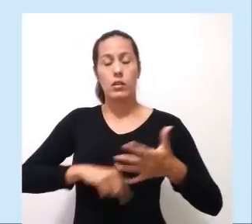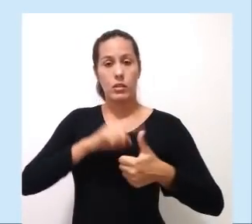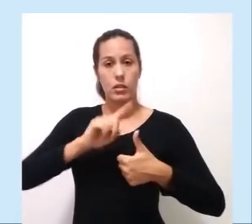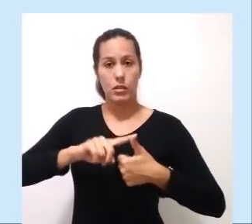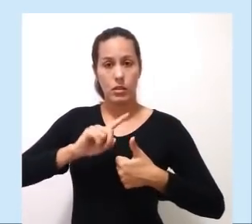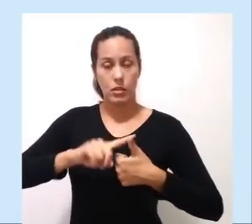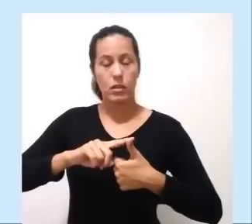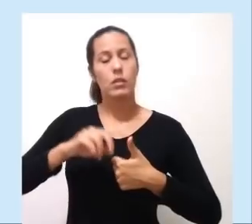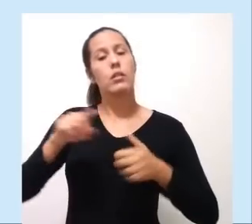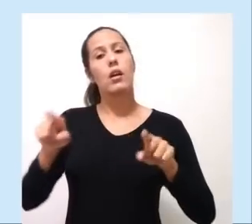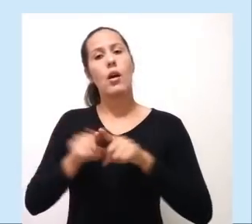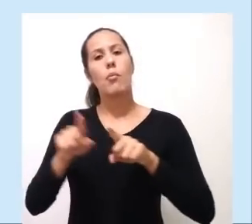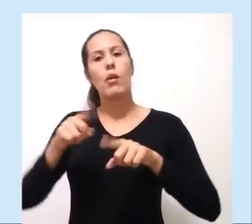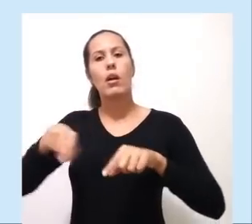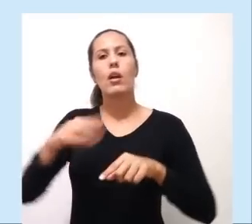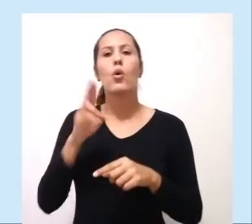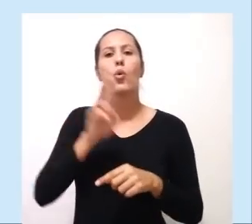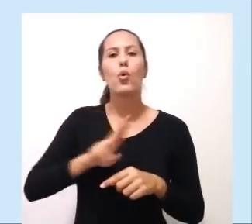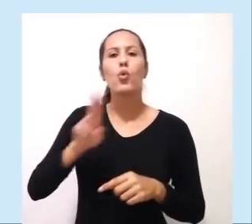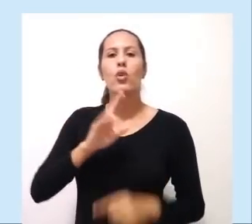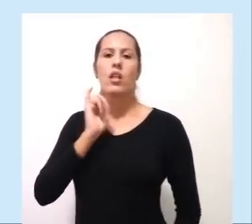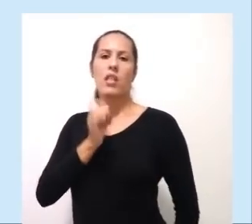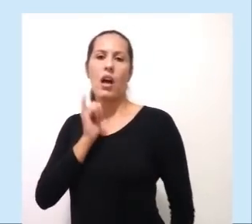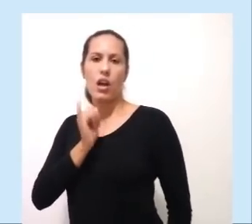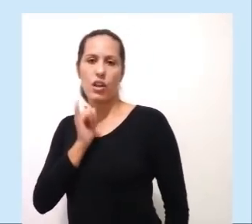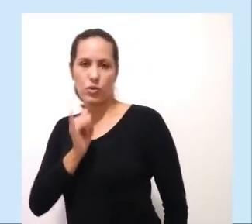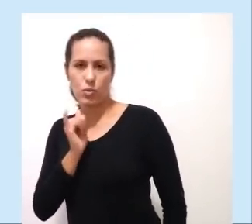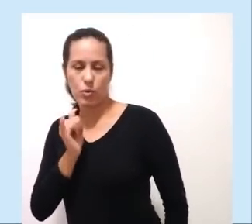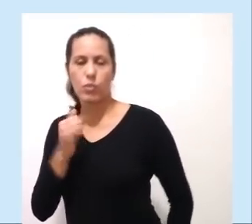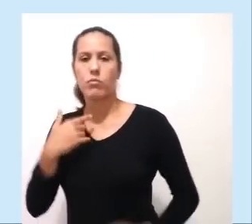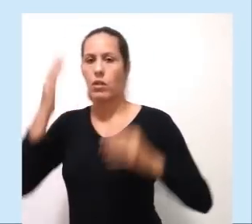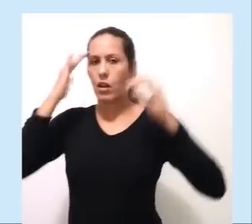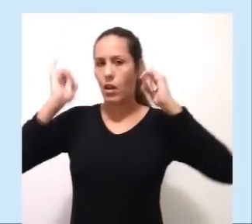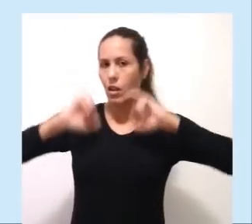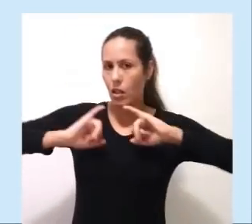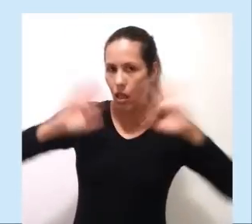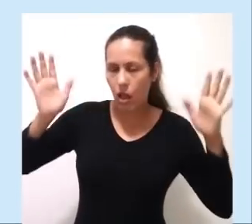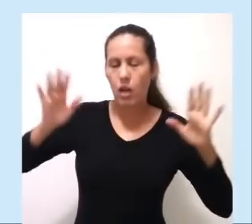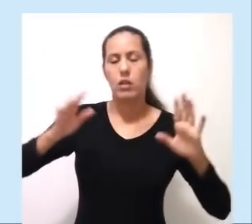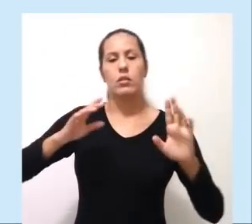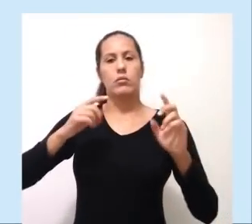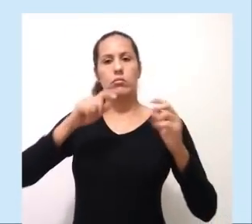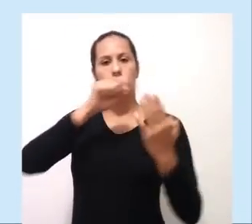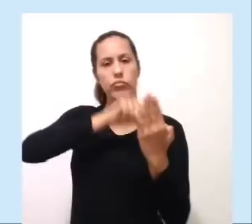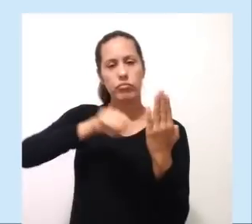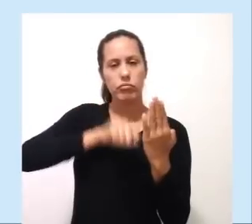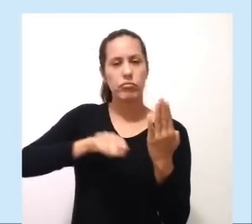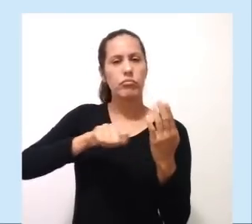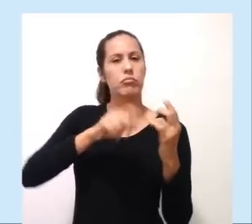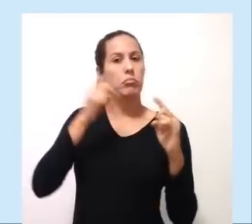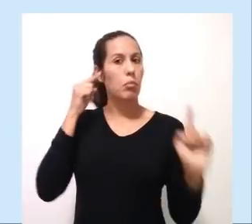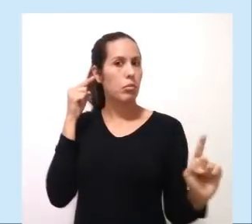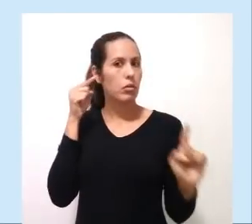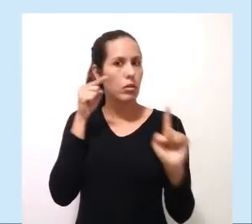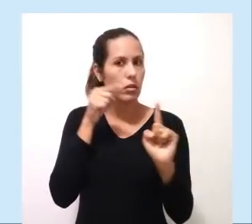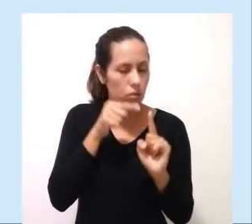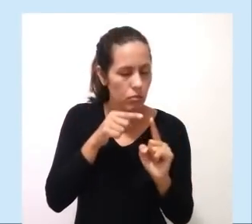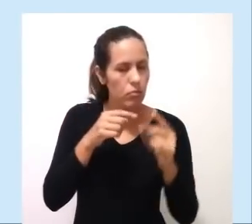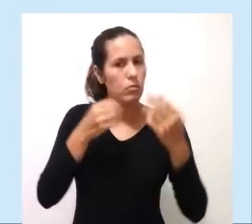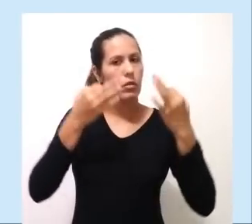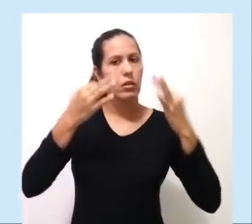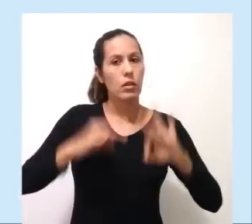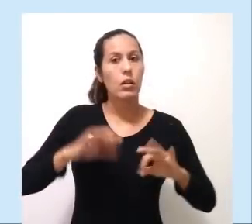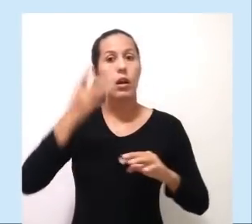claro, lembrar como nós falamos, debatemos aqui. A linguagem tem que ser clara, precisa, tem que ser um assunto